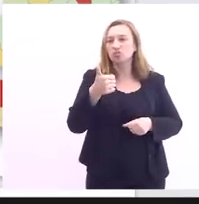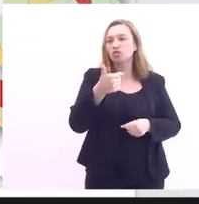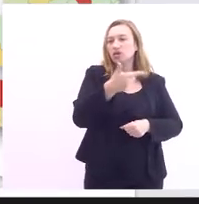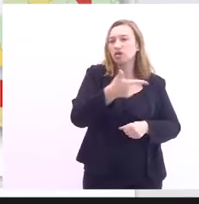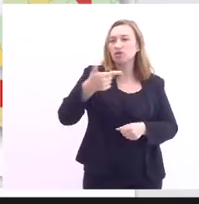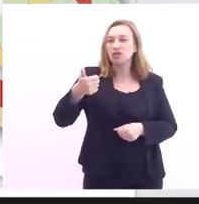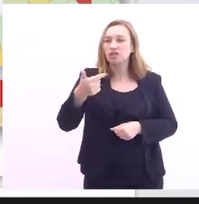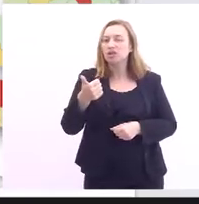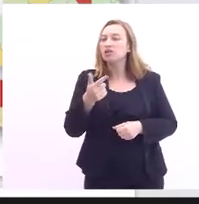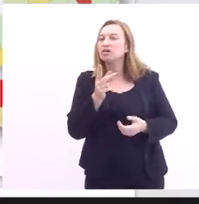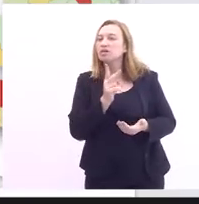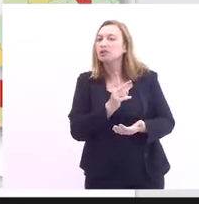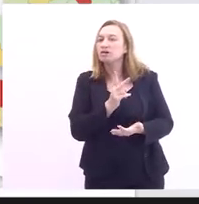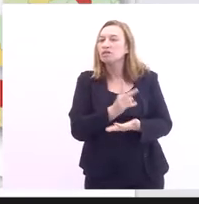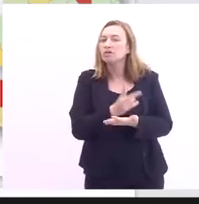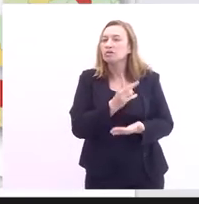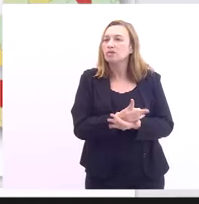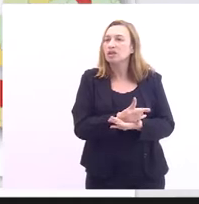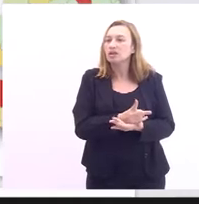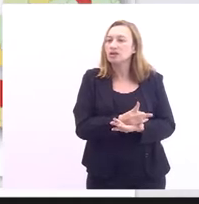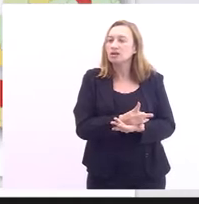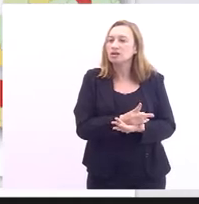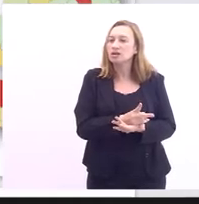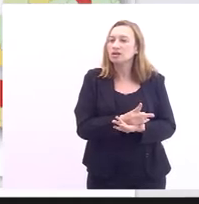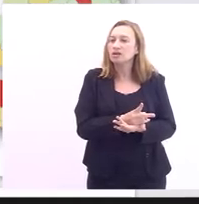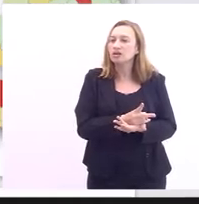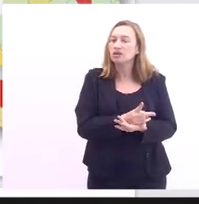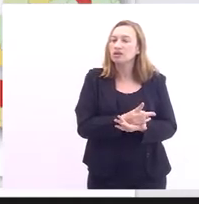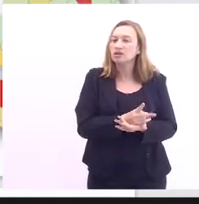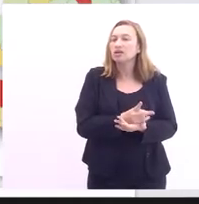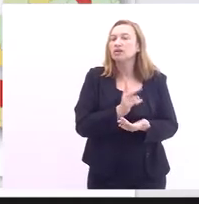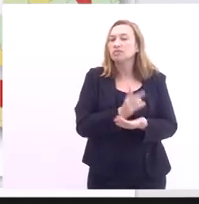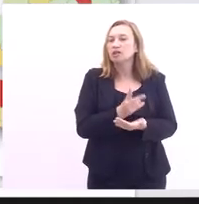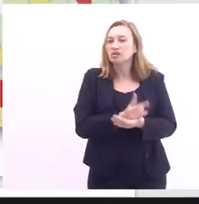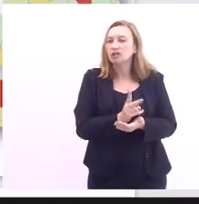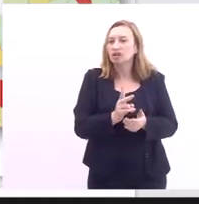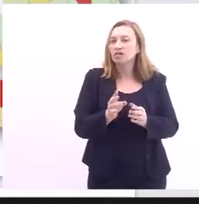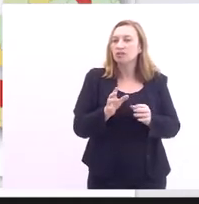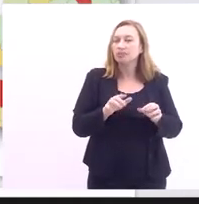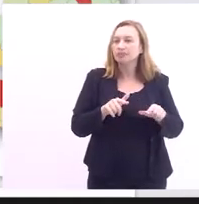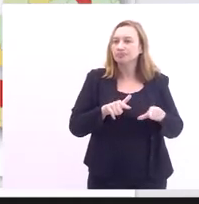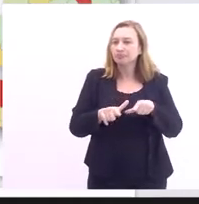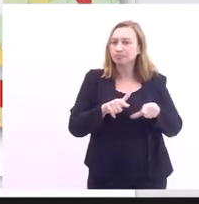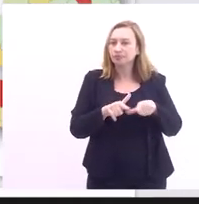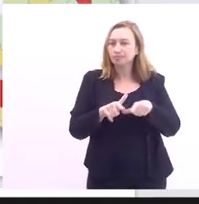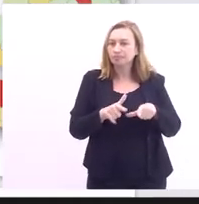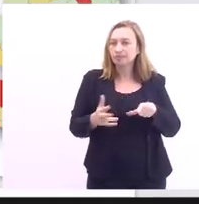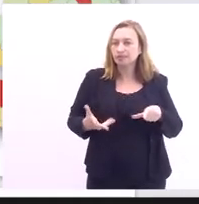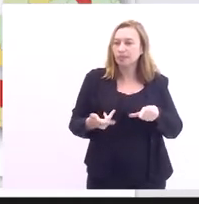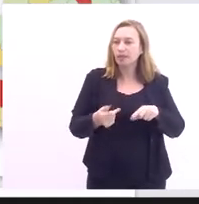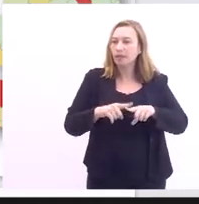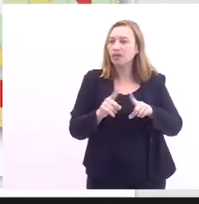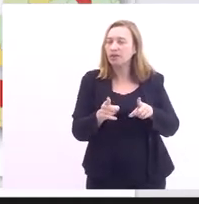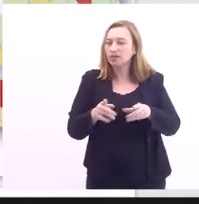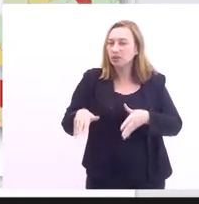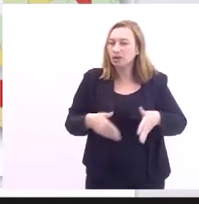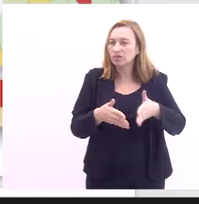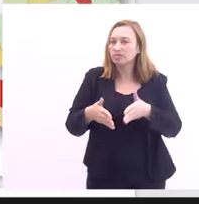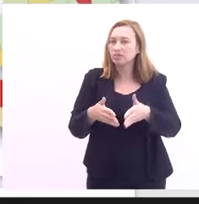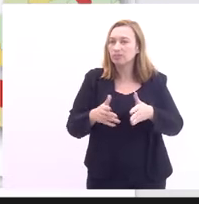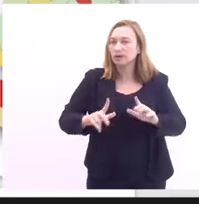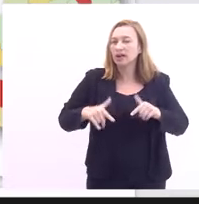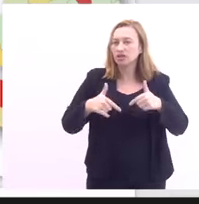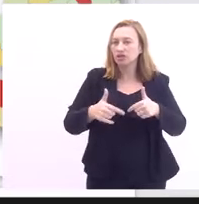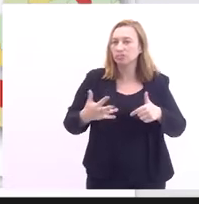2022, apesar de ter trazido bastante conjuntos para dentro do limite regulatório, ainda tem um vasto caminho aí para percorrer